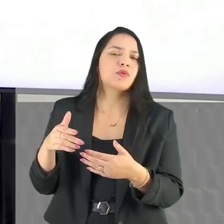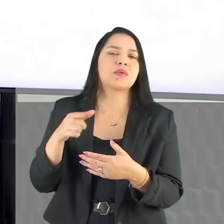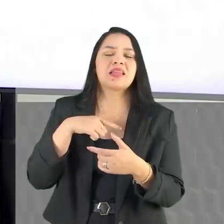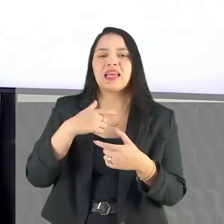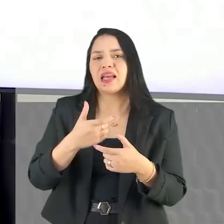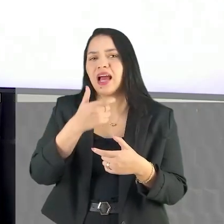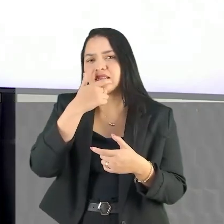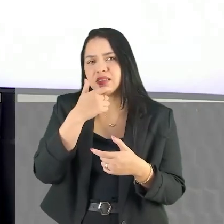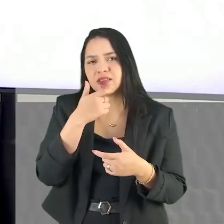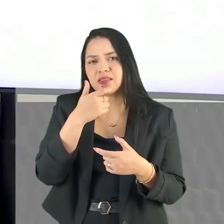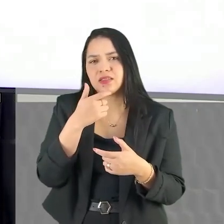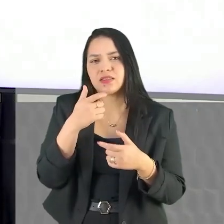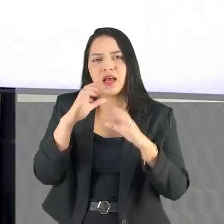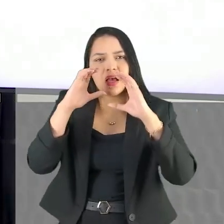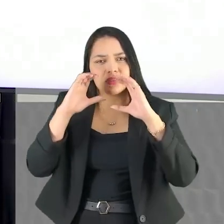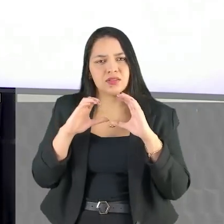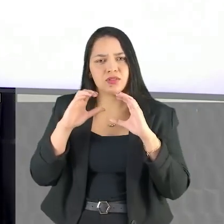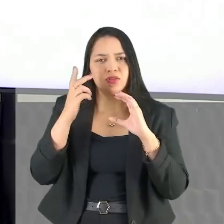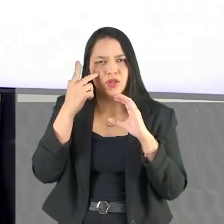tá?